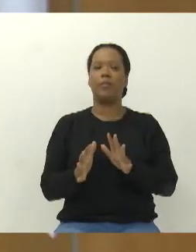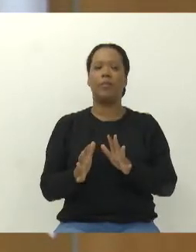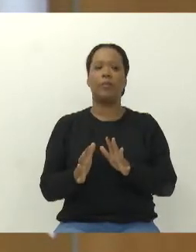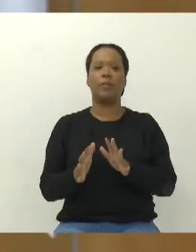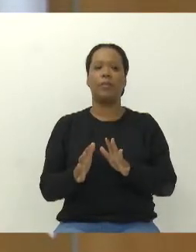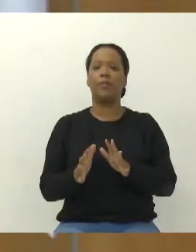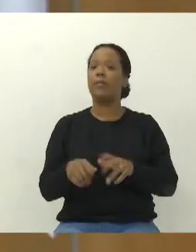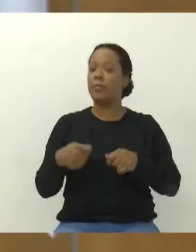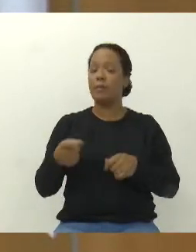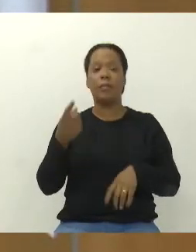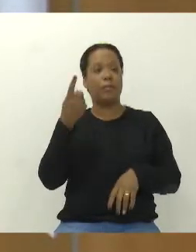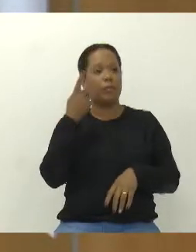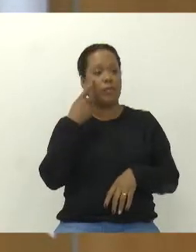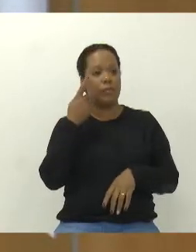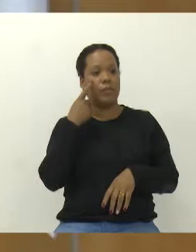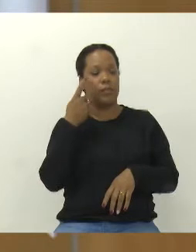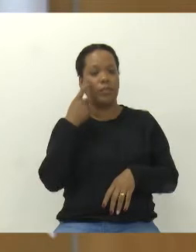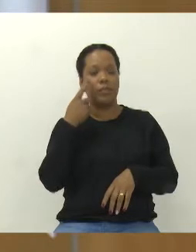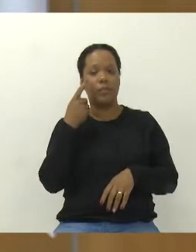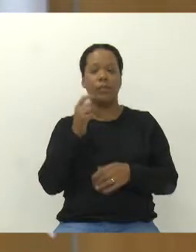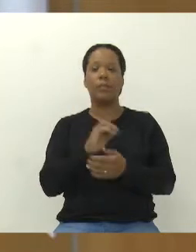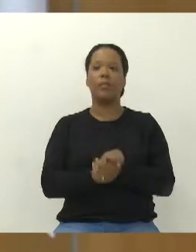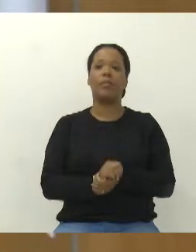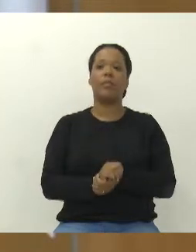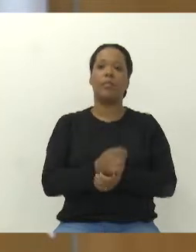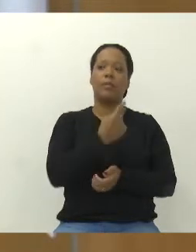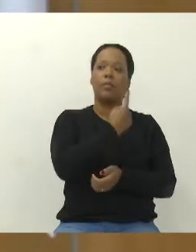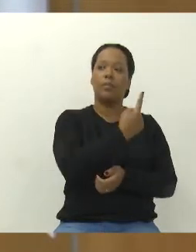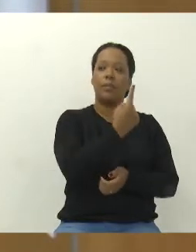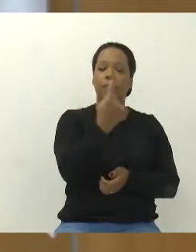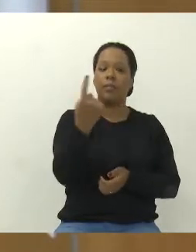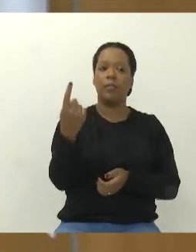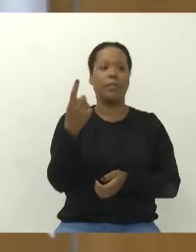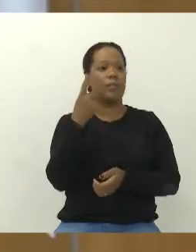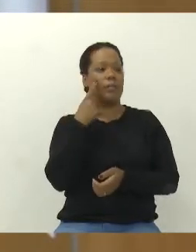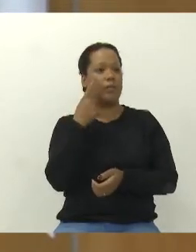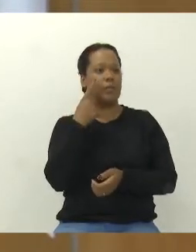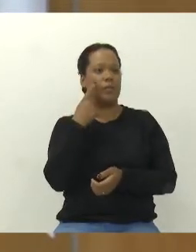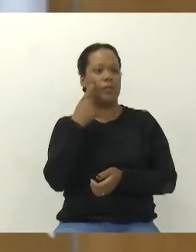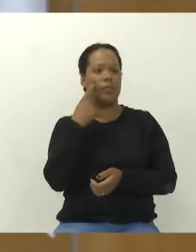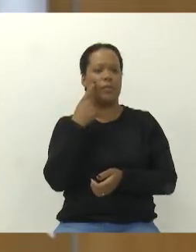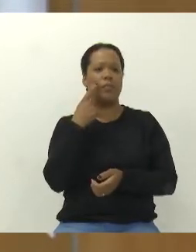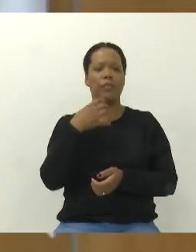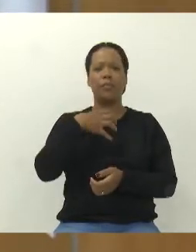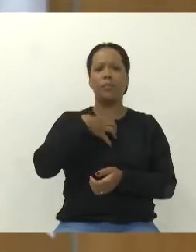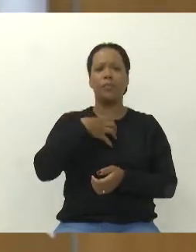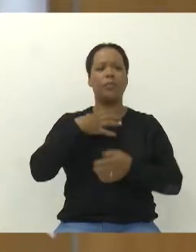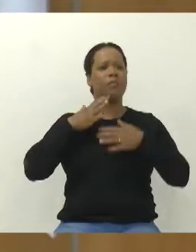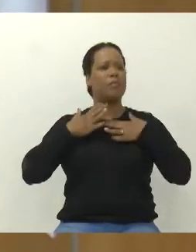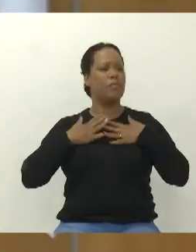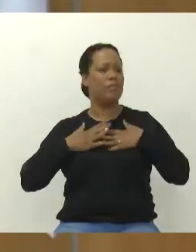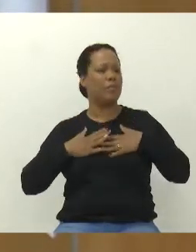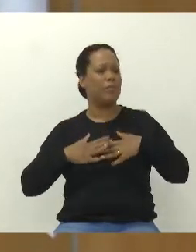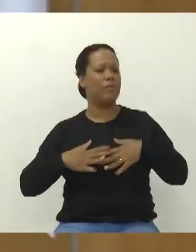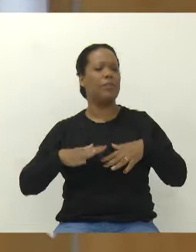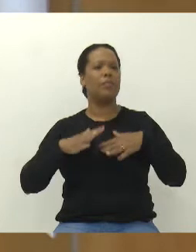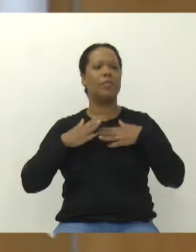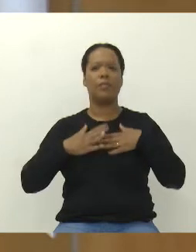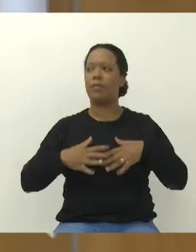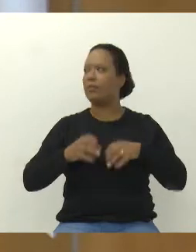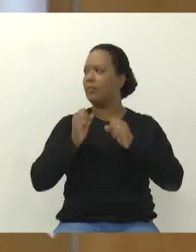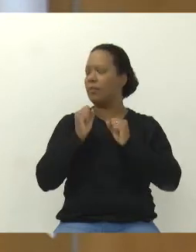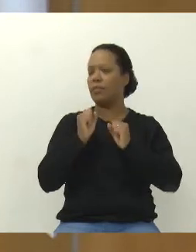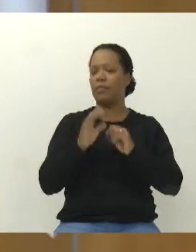têm que ser avaliadas, né, de vários pontos de vista. E eu fico muito tranquilo quando tomo minhas decisões. Primeiro que ela